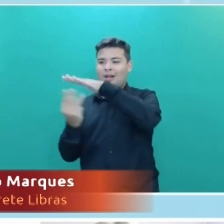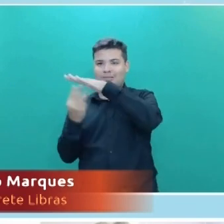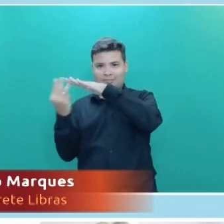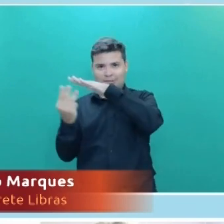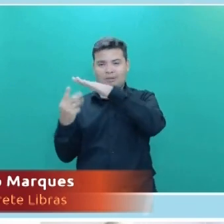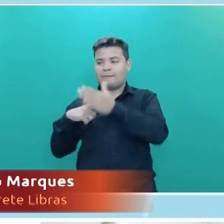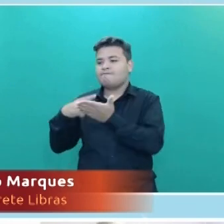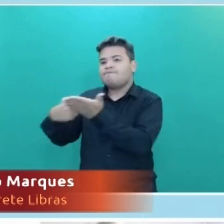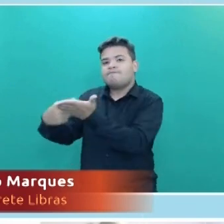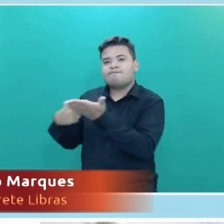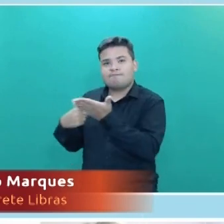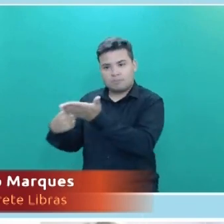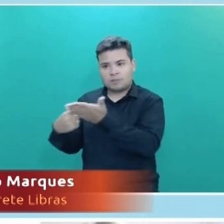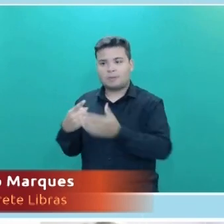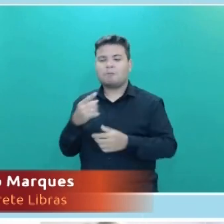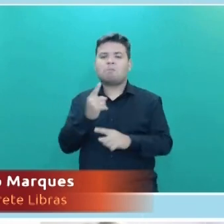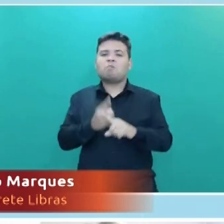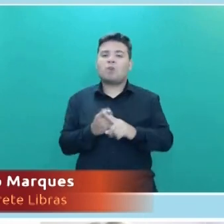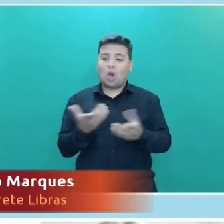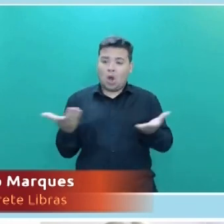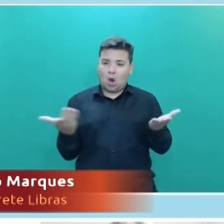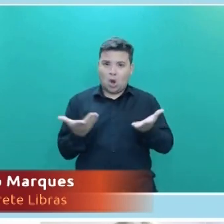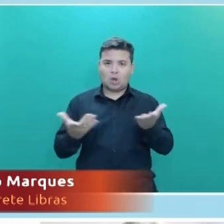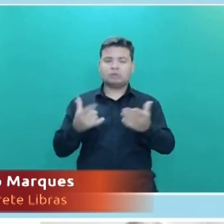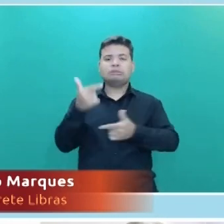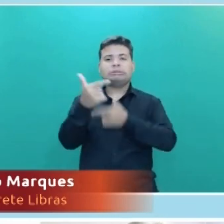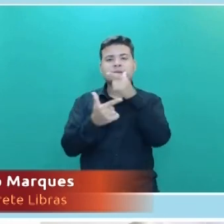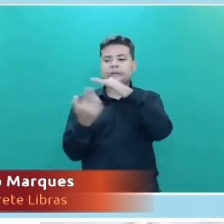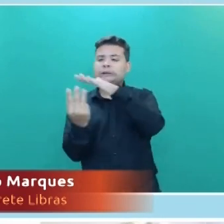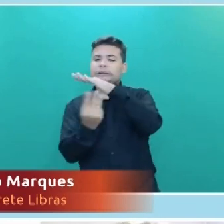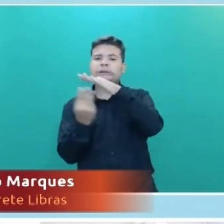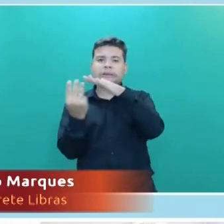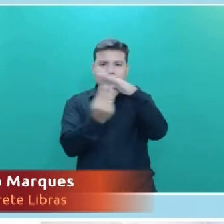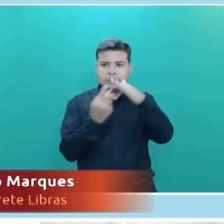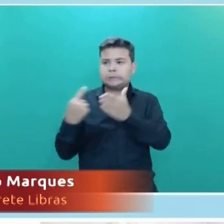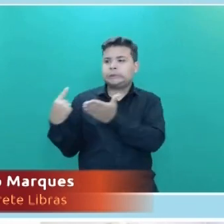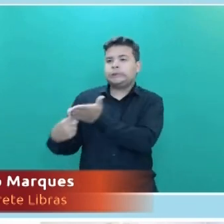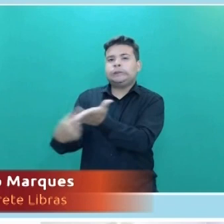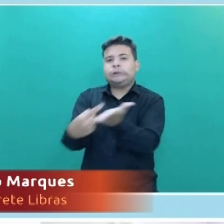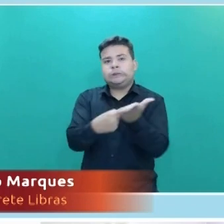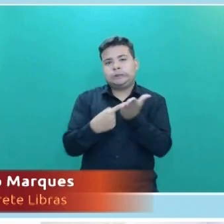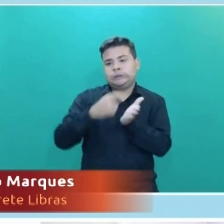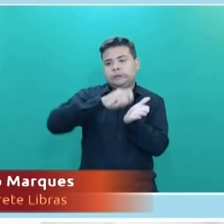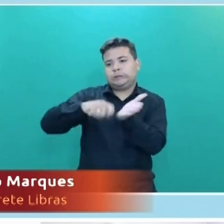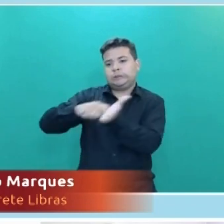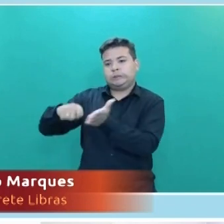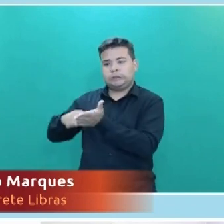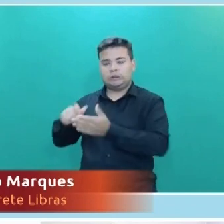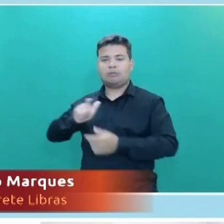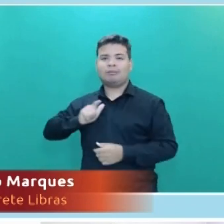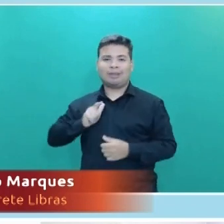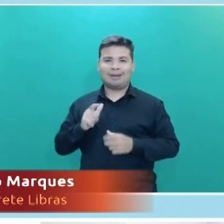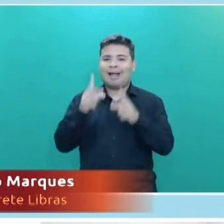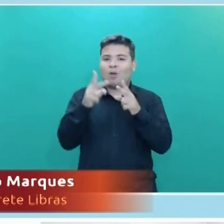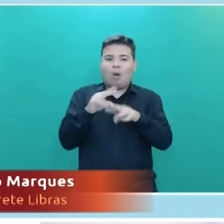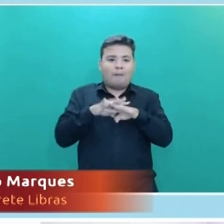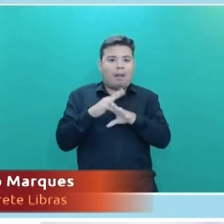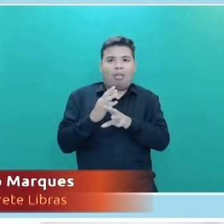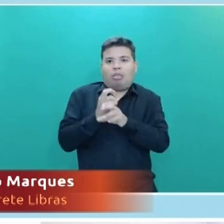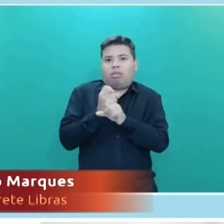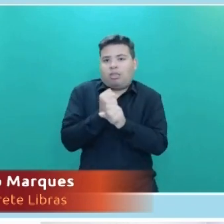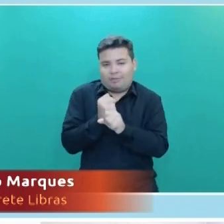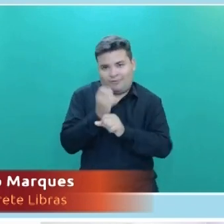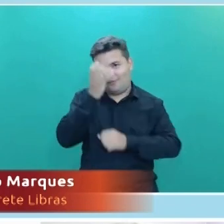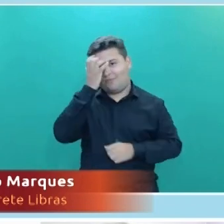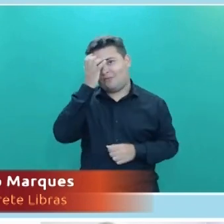hoje? Se terceiriza tudo. Quando se terceiriza tudo, como eu falei lá no início, é uma conta matemática. É muito mais barato